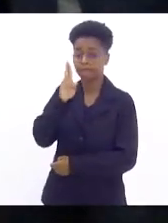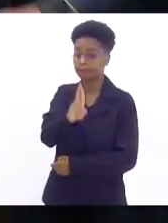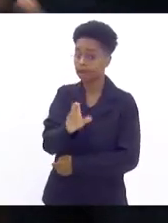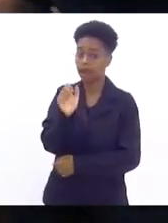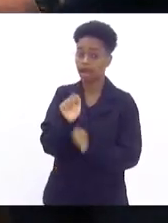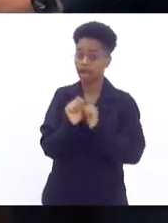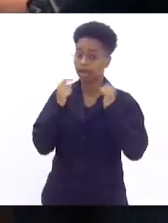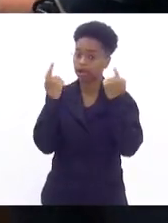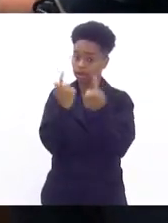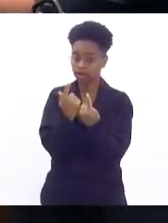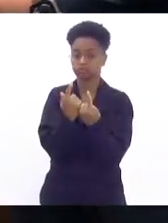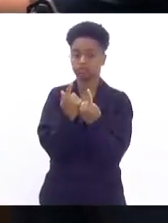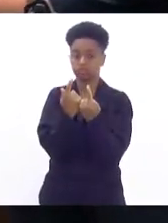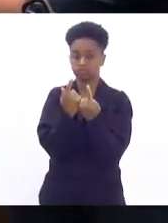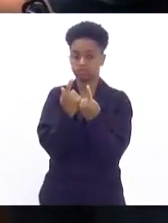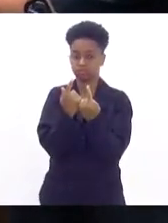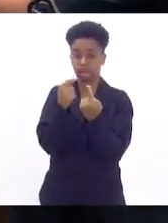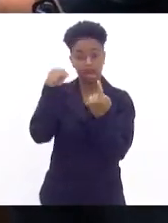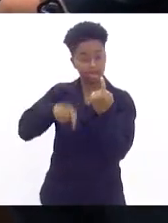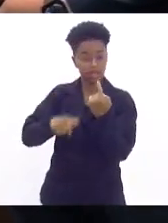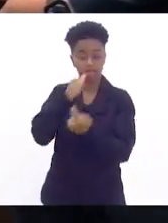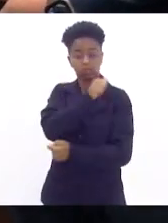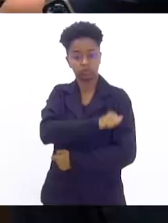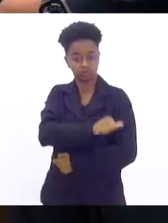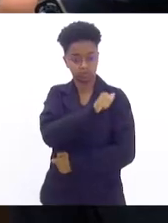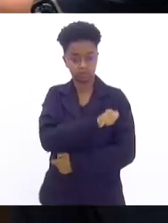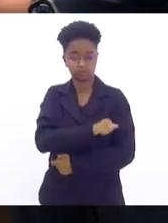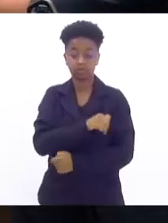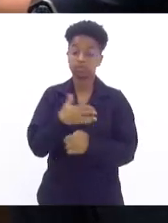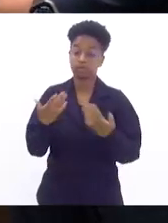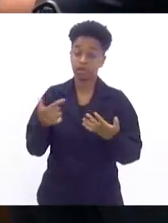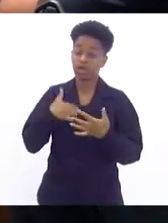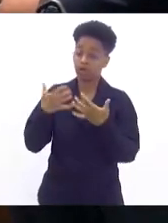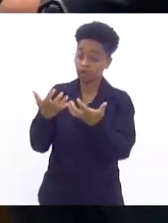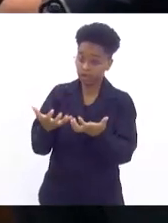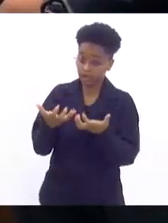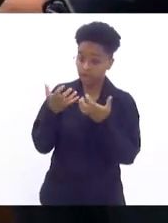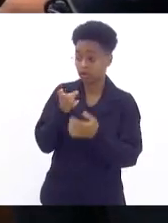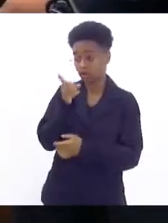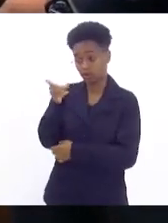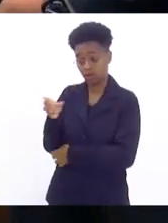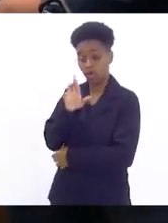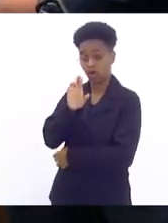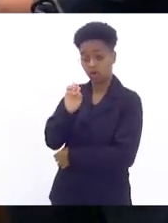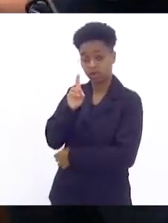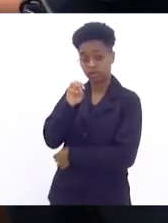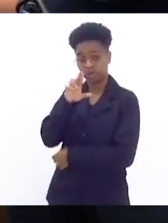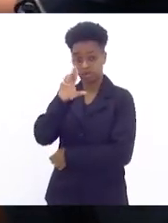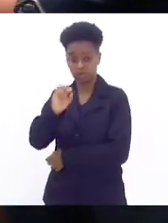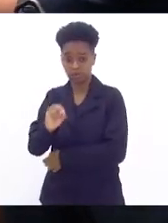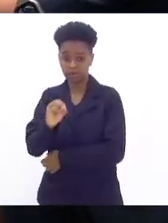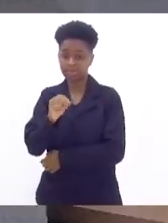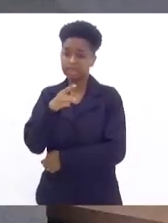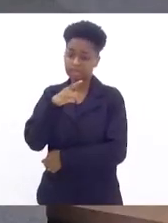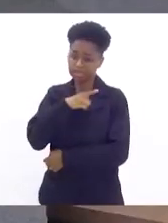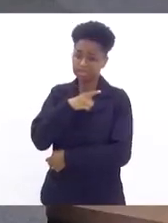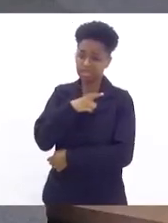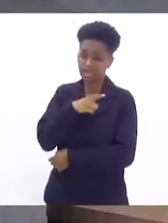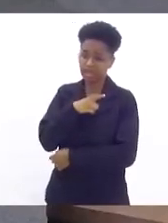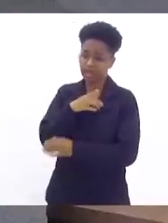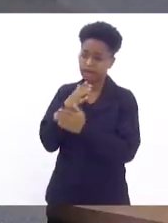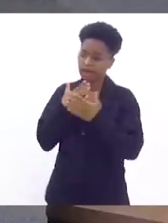da Assembleia Legislativa do Estado do Rio de Janeiro e eu gostaria que o Senhor Rodrigo Amorim tivesse o mínimo de